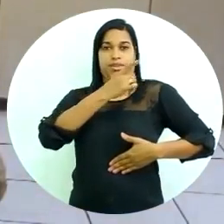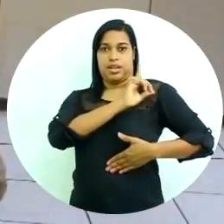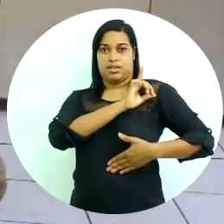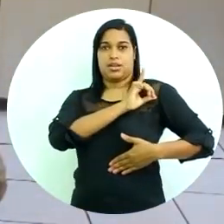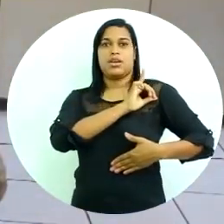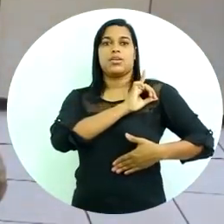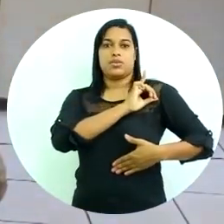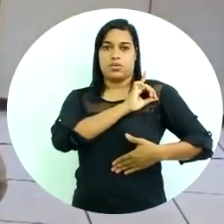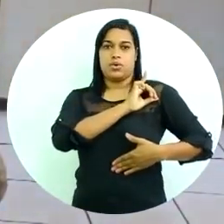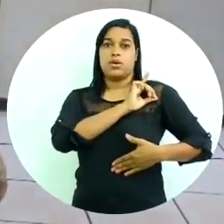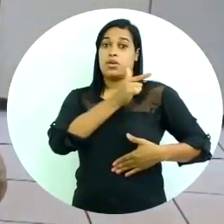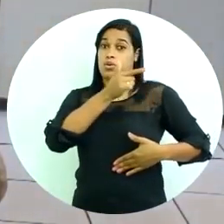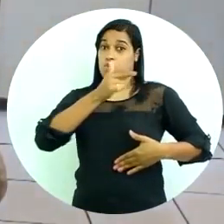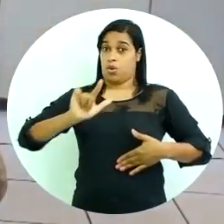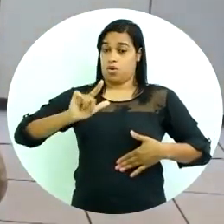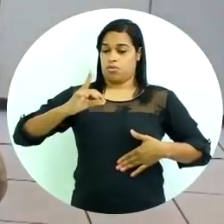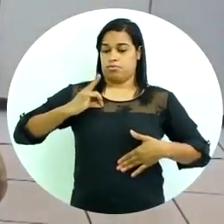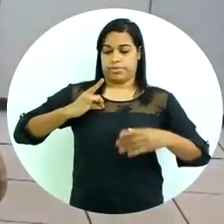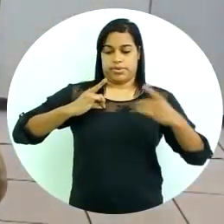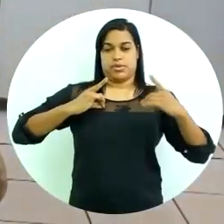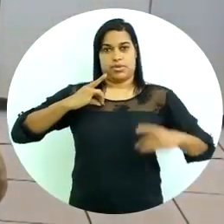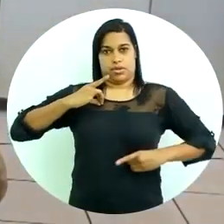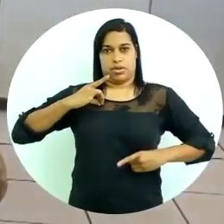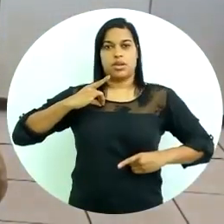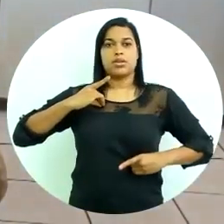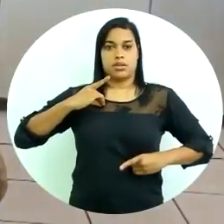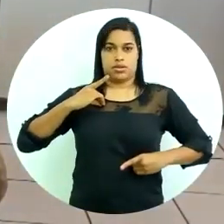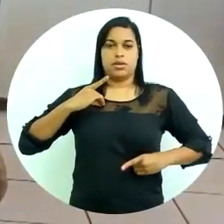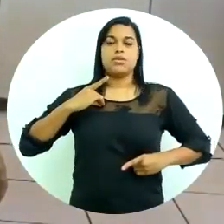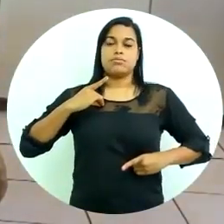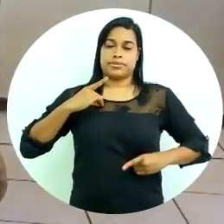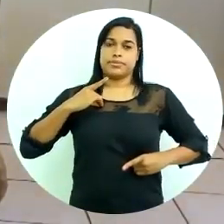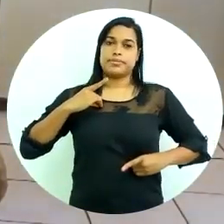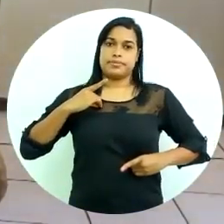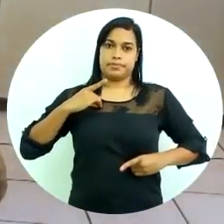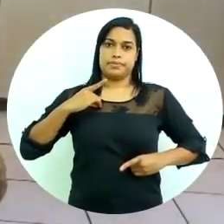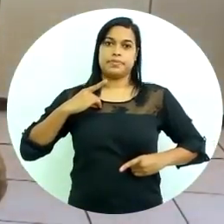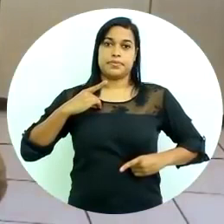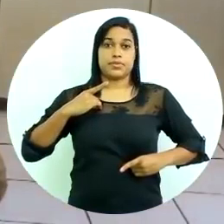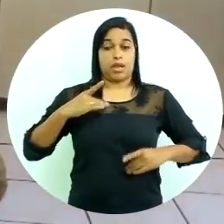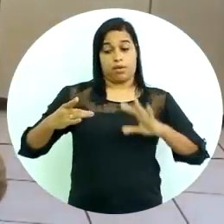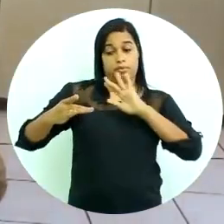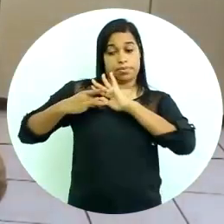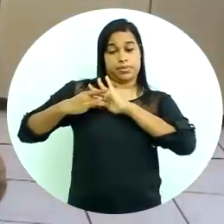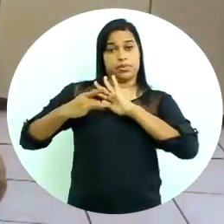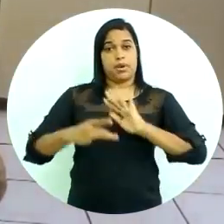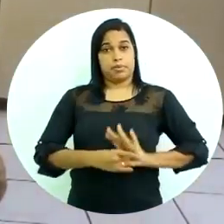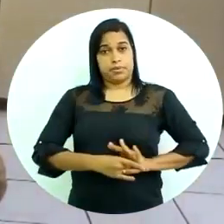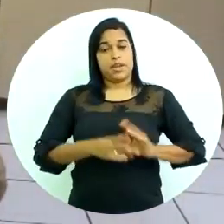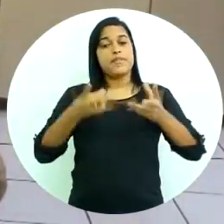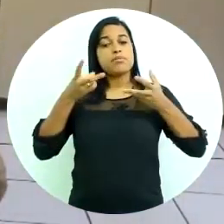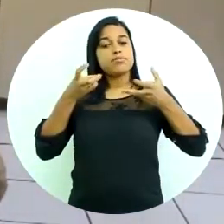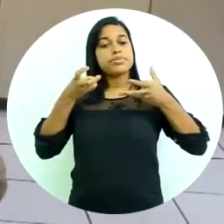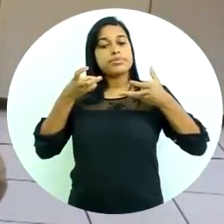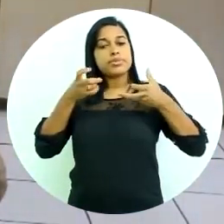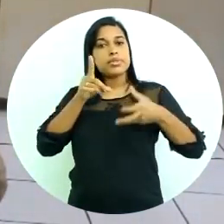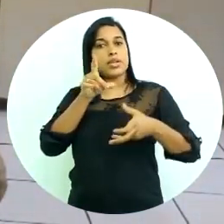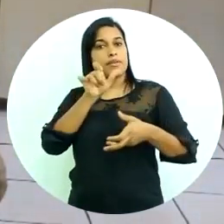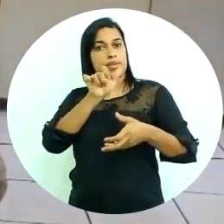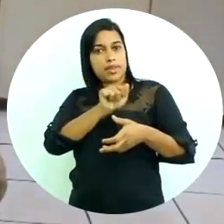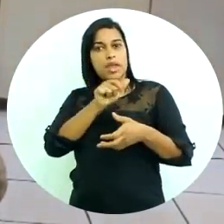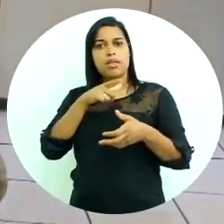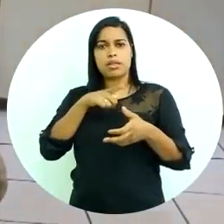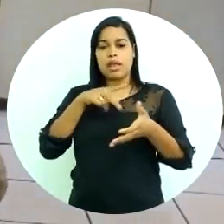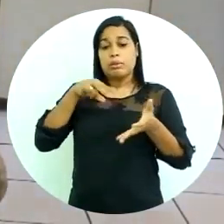outro abaixo do mamilo esquerdo da vítima. A gente posiciona esses adesivos e vai observar o DEA. Tem